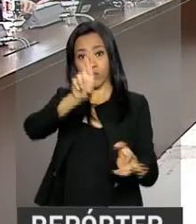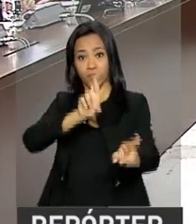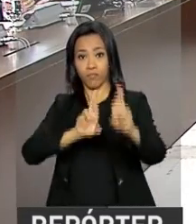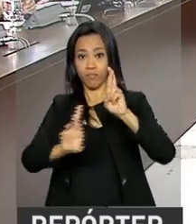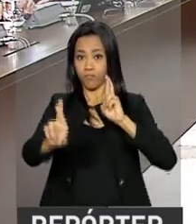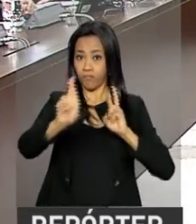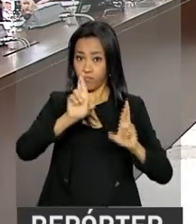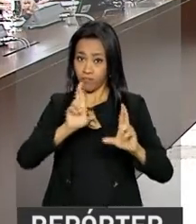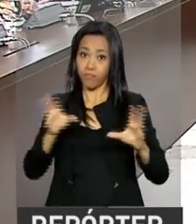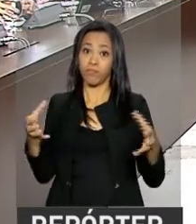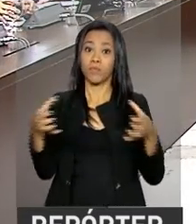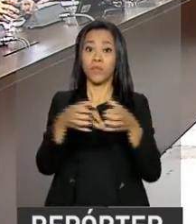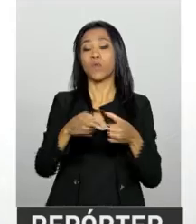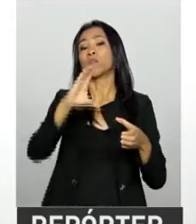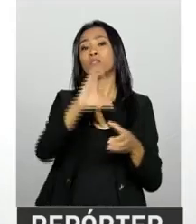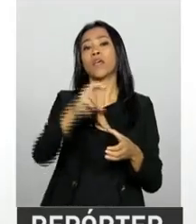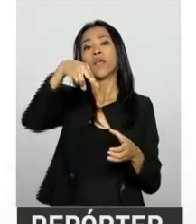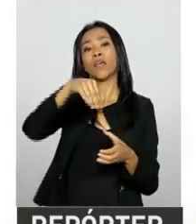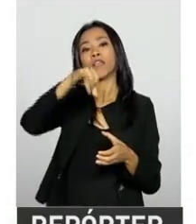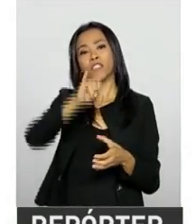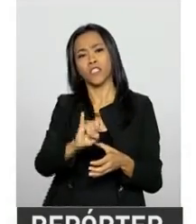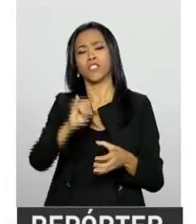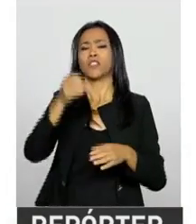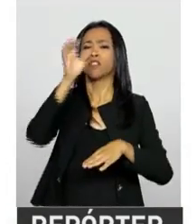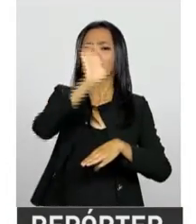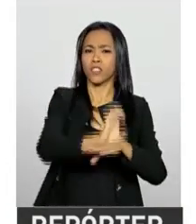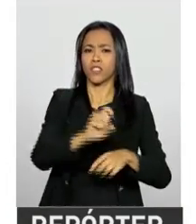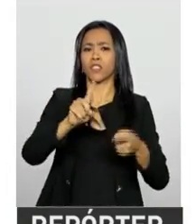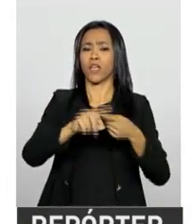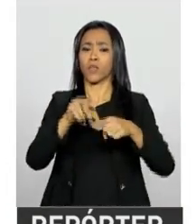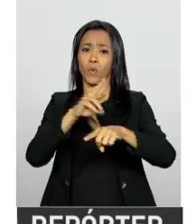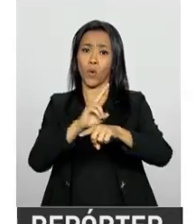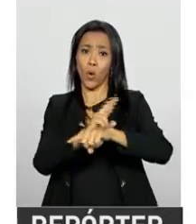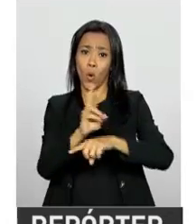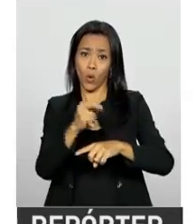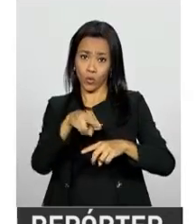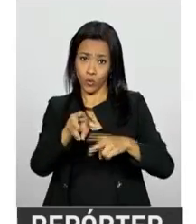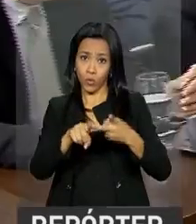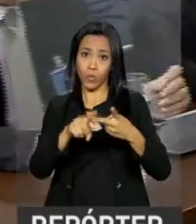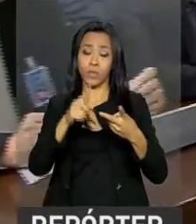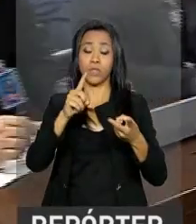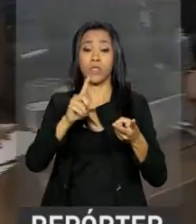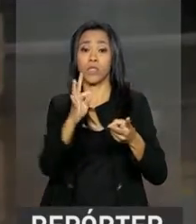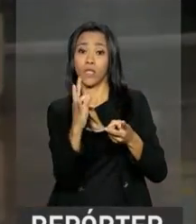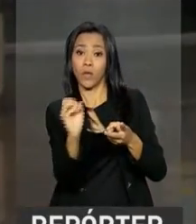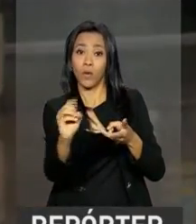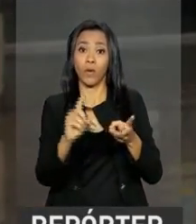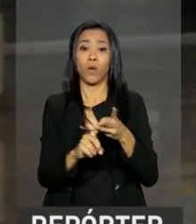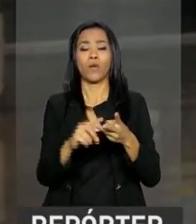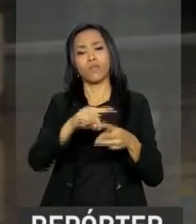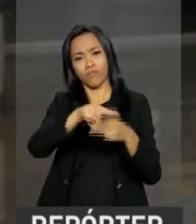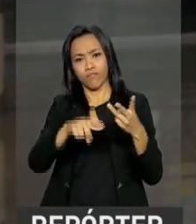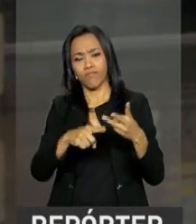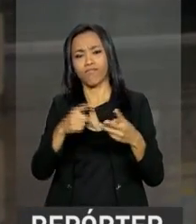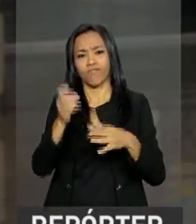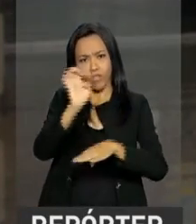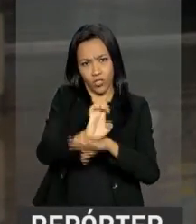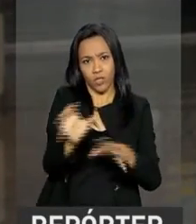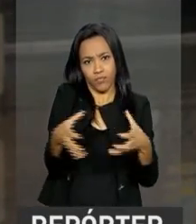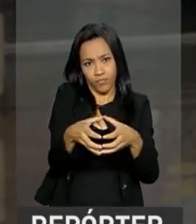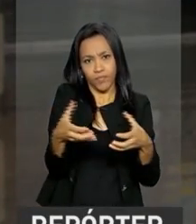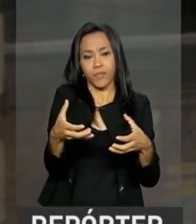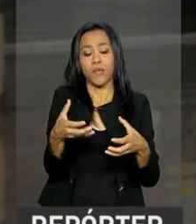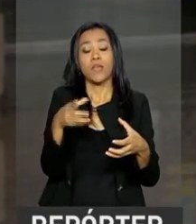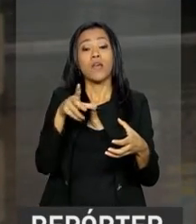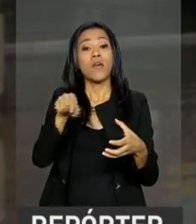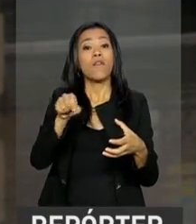representantes de federações das indústrias dos estados de Rondônia, Mato Grosso, Roraima e Tocantins. Na abertura dessa reunião, o presidente